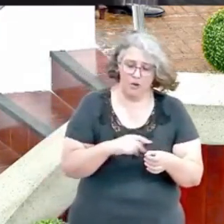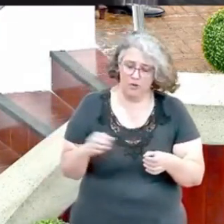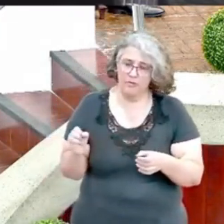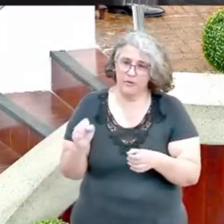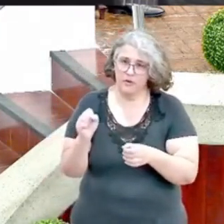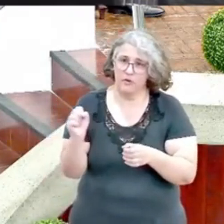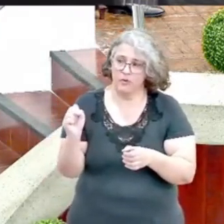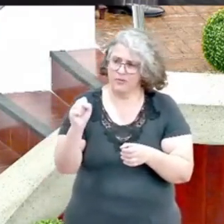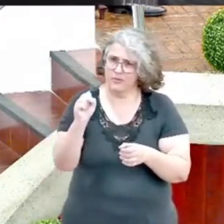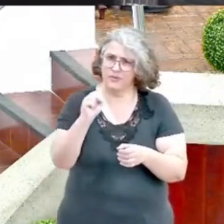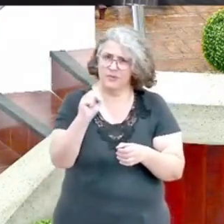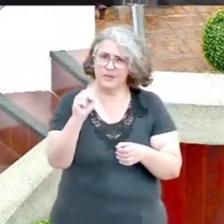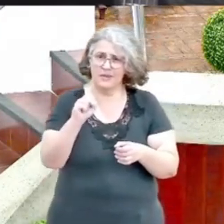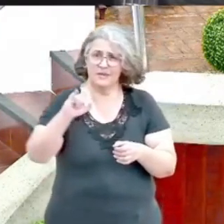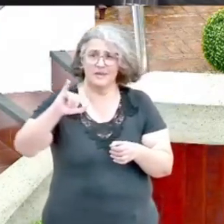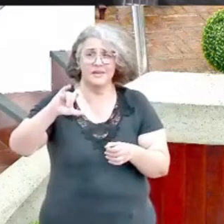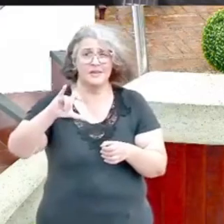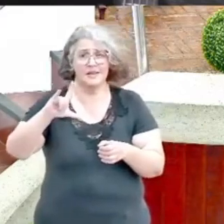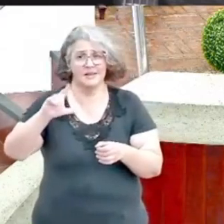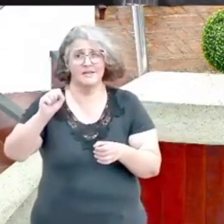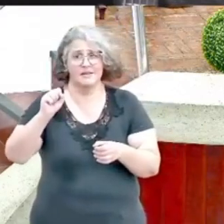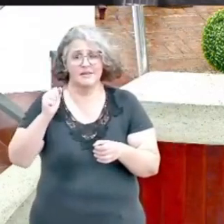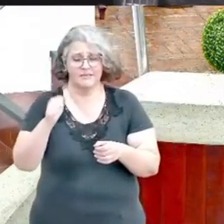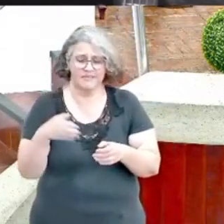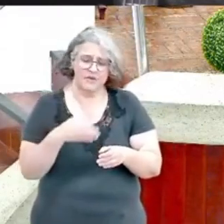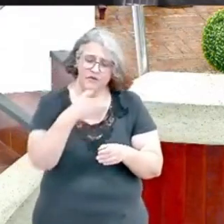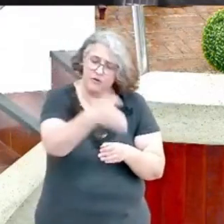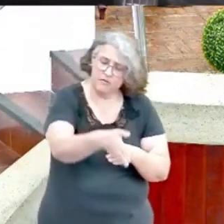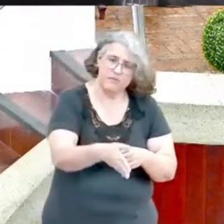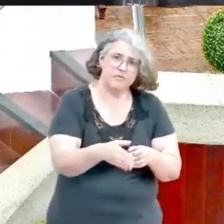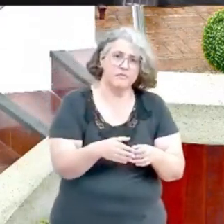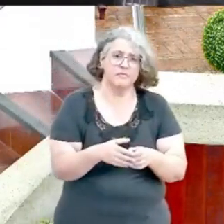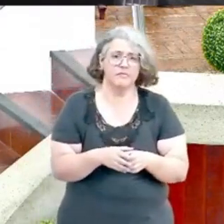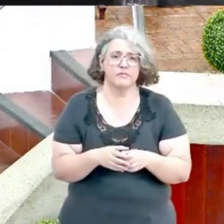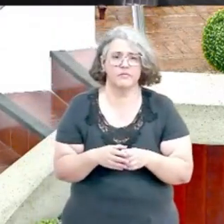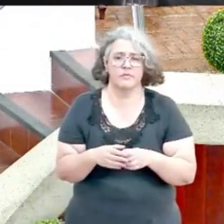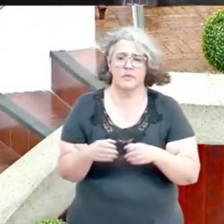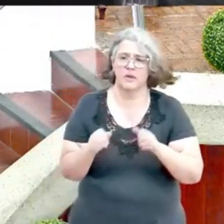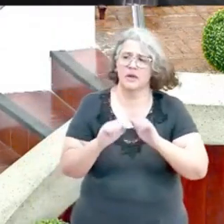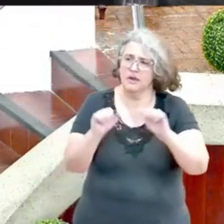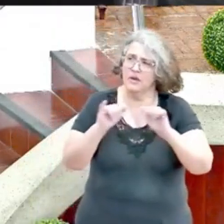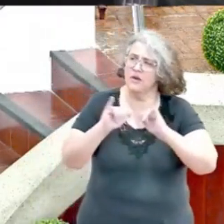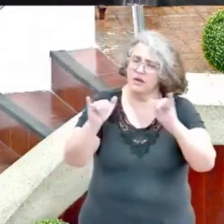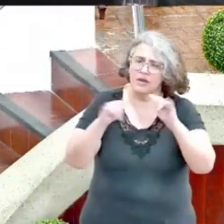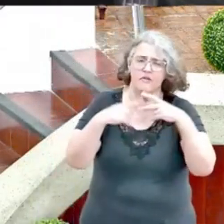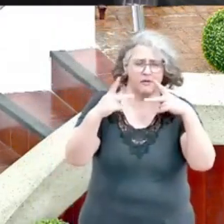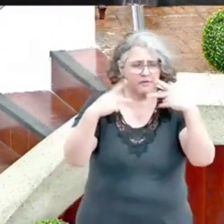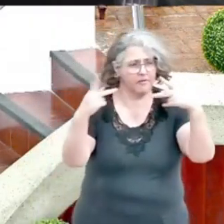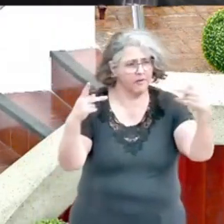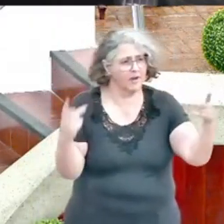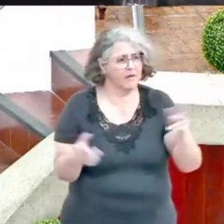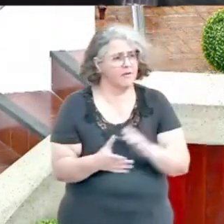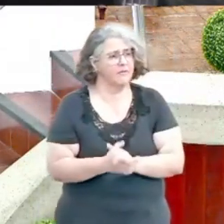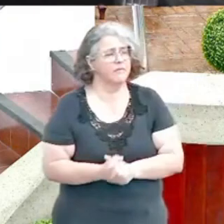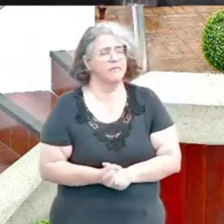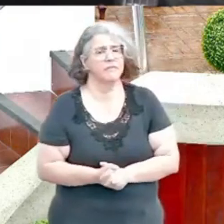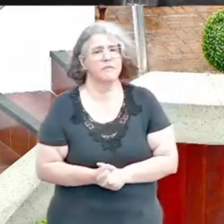Paulo. O texto sagrado diz que ele por 3 sábados arrazoou com os judeus na sinagoga